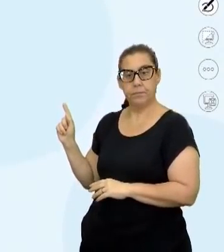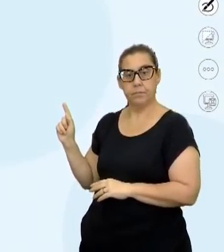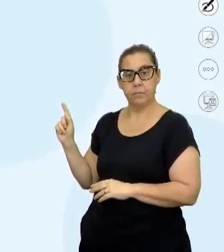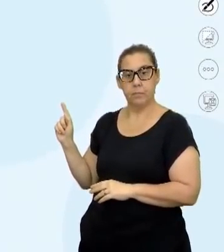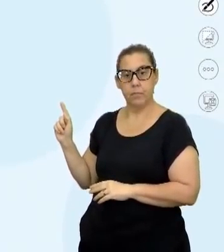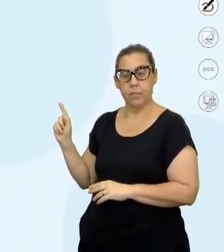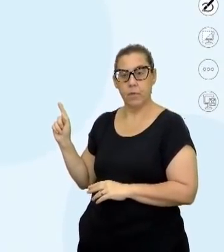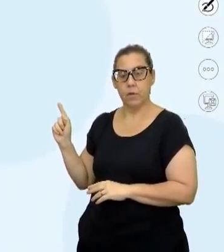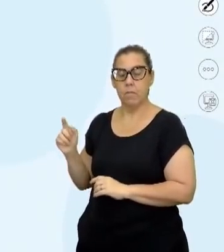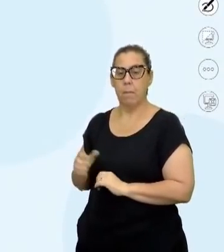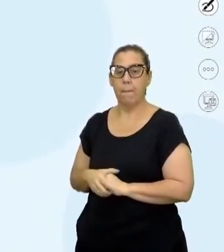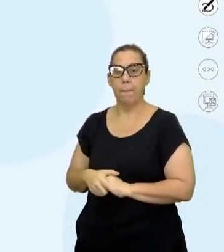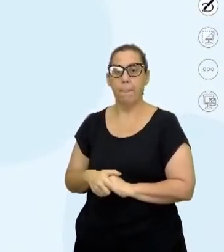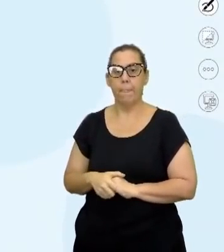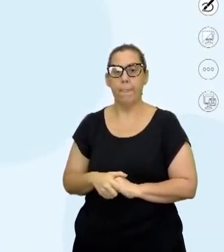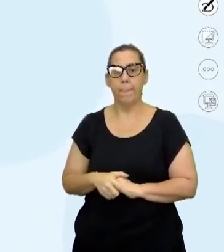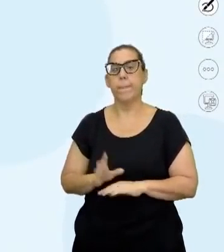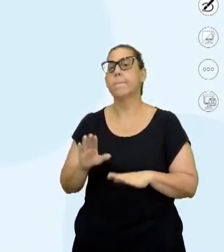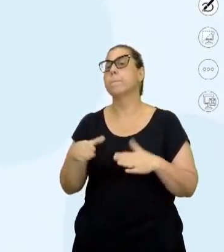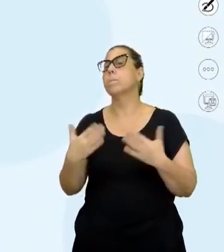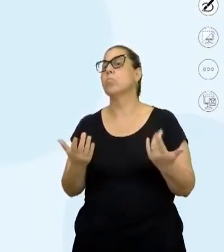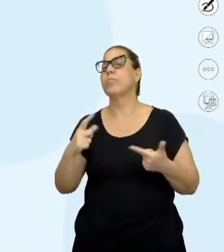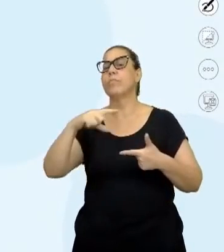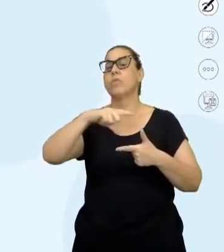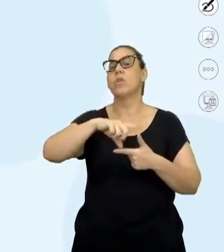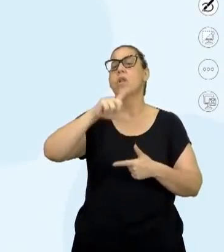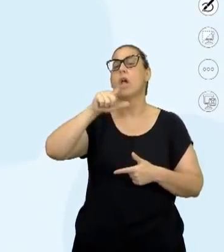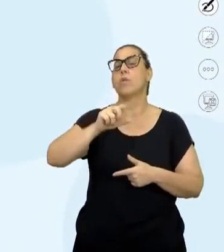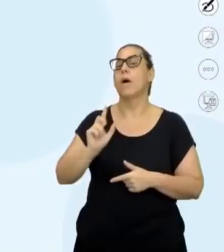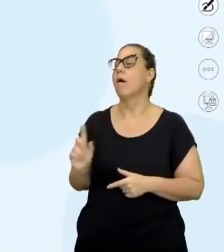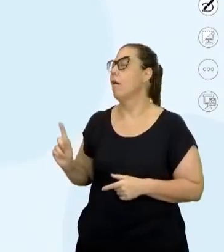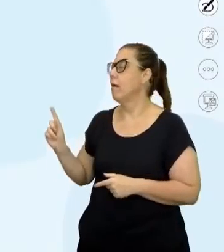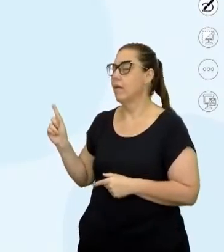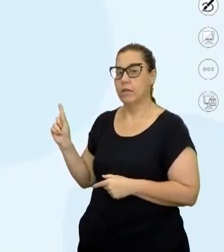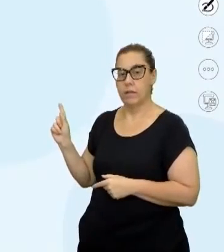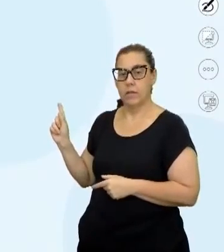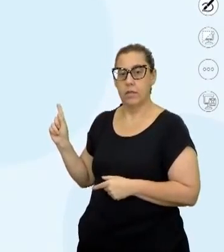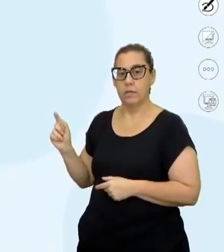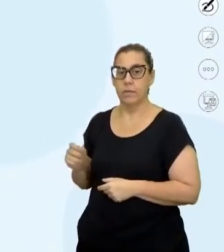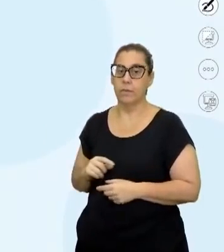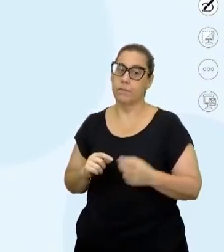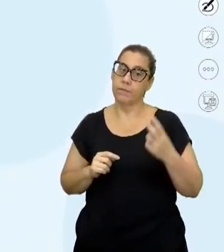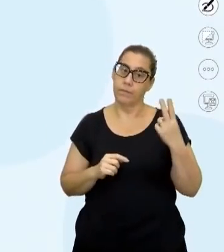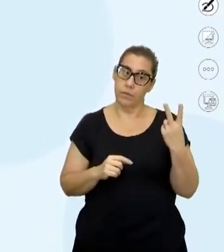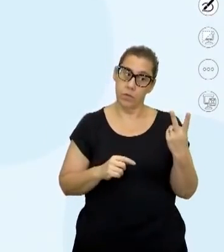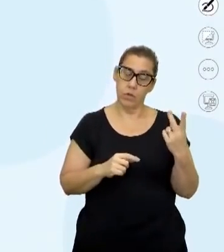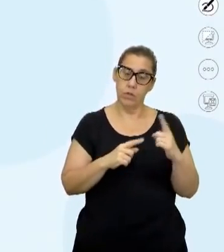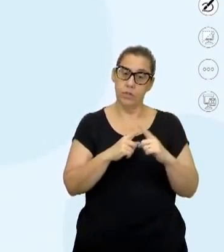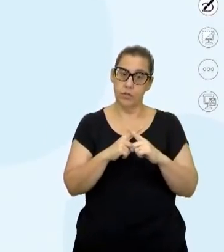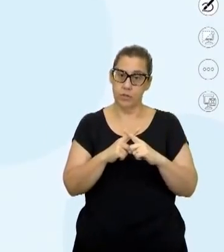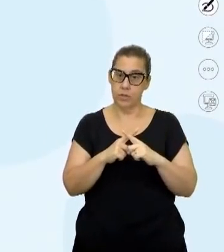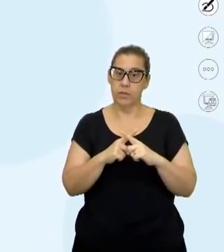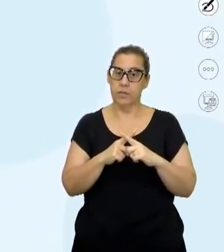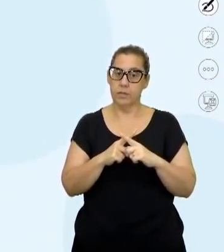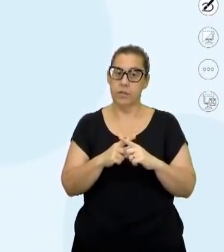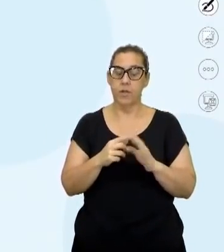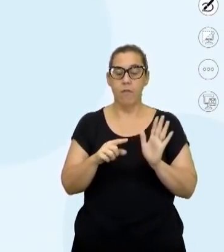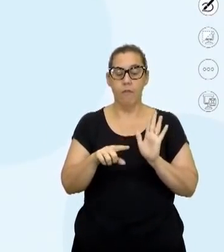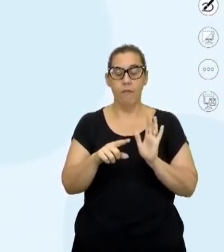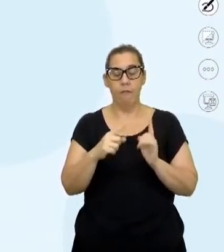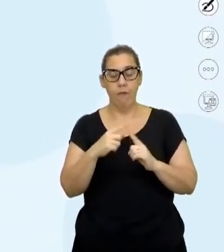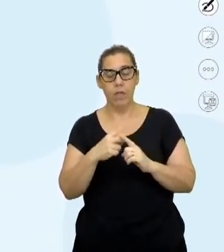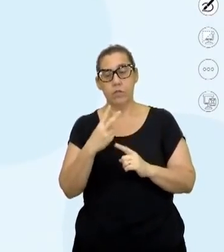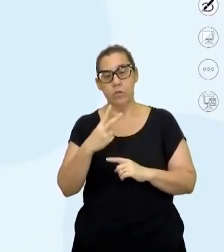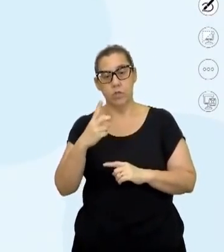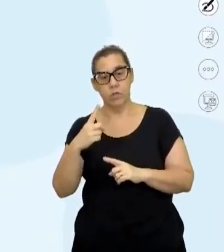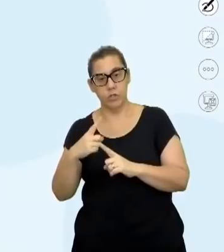para o Osmar. Osmar, que quadradinho é esse? Que lado que é esse aqui, ó? 2x. É a peça 2x vezes 2x. E